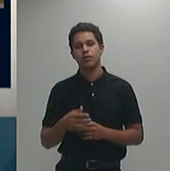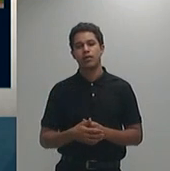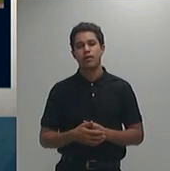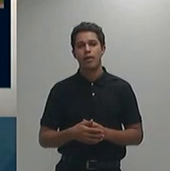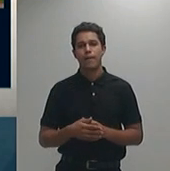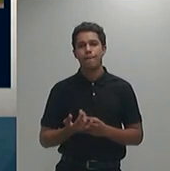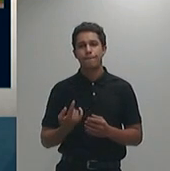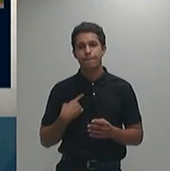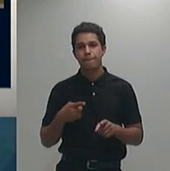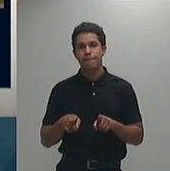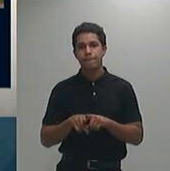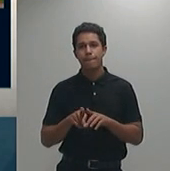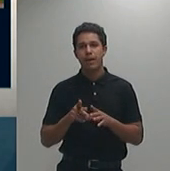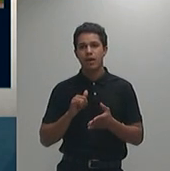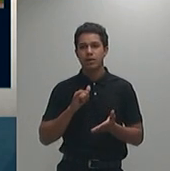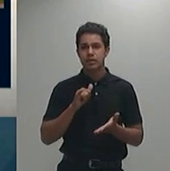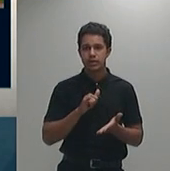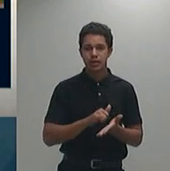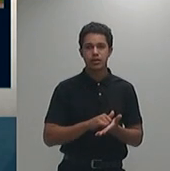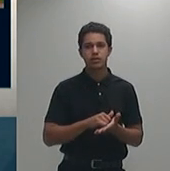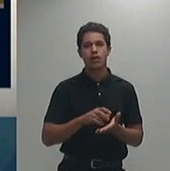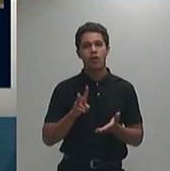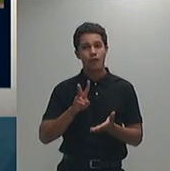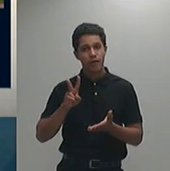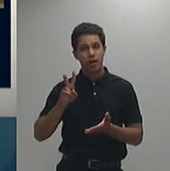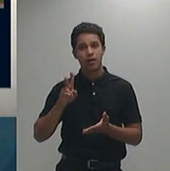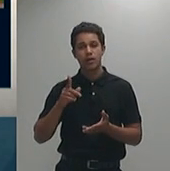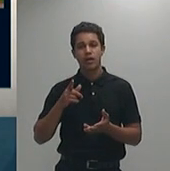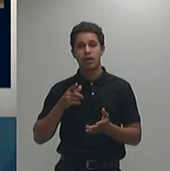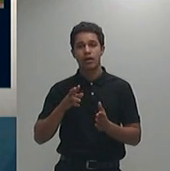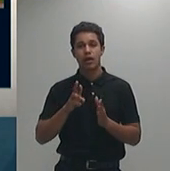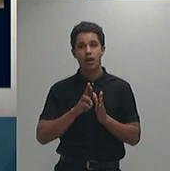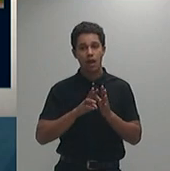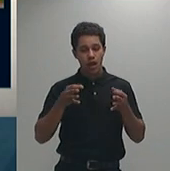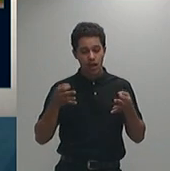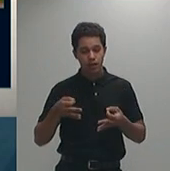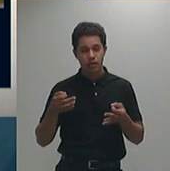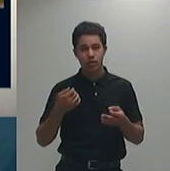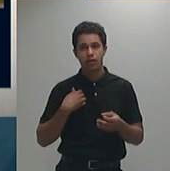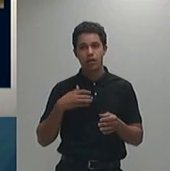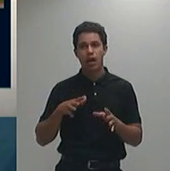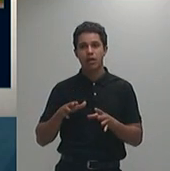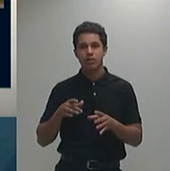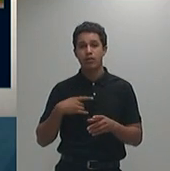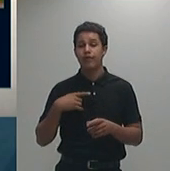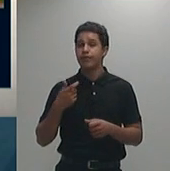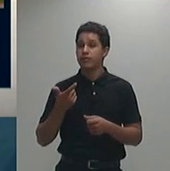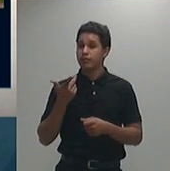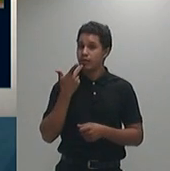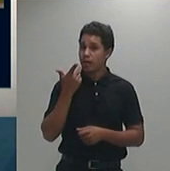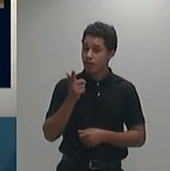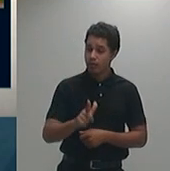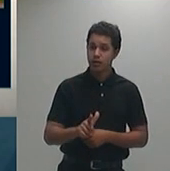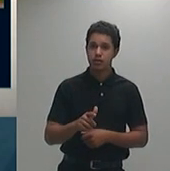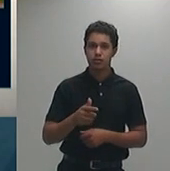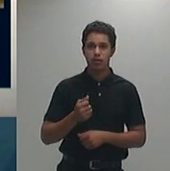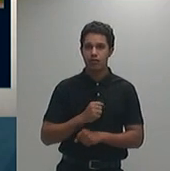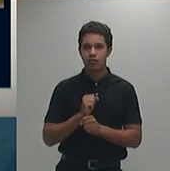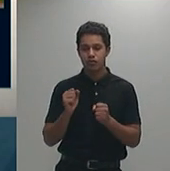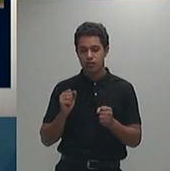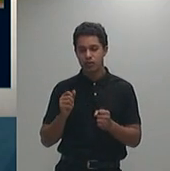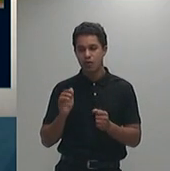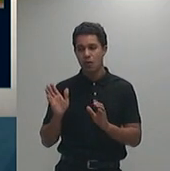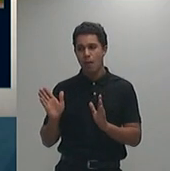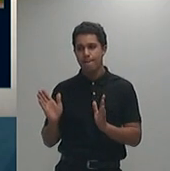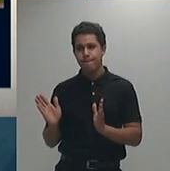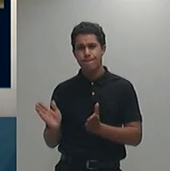válida irregular da ação finalmente descabe nesse momento promover